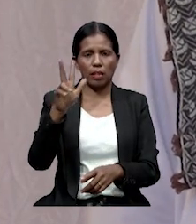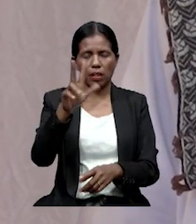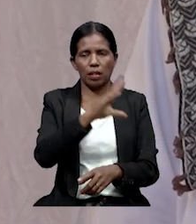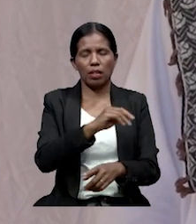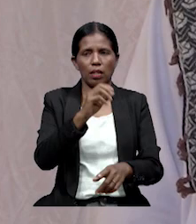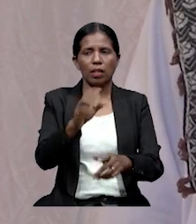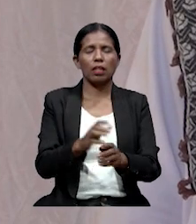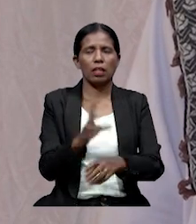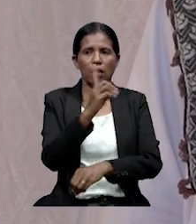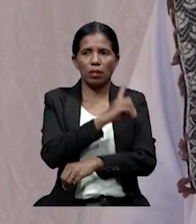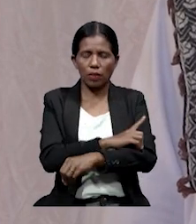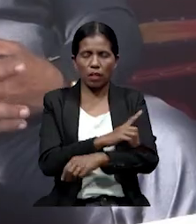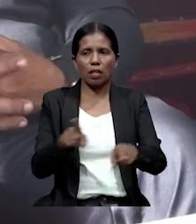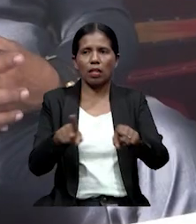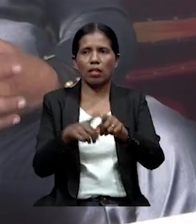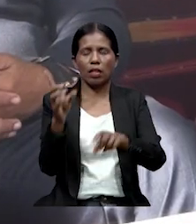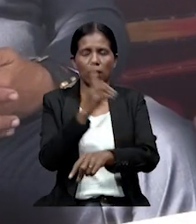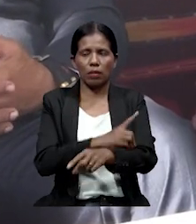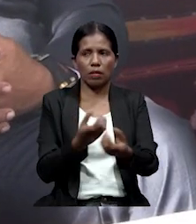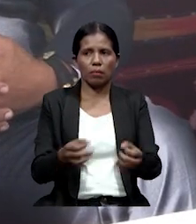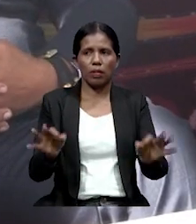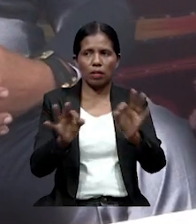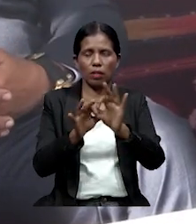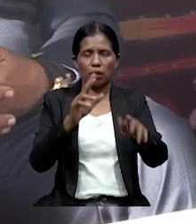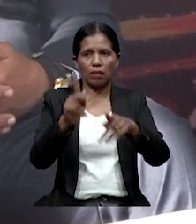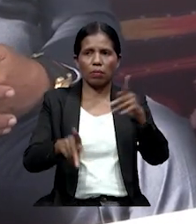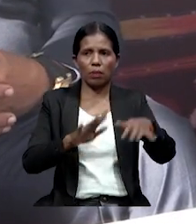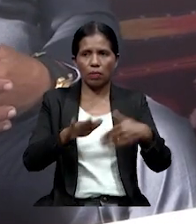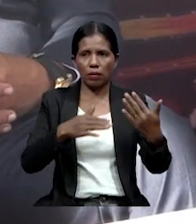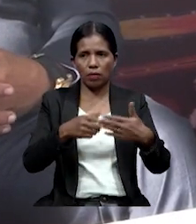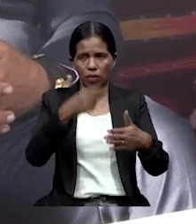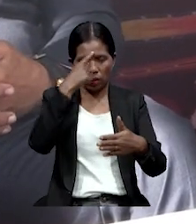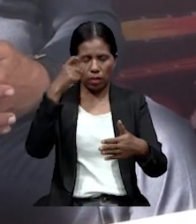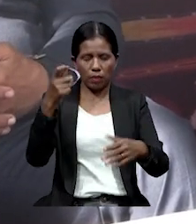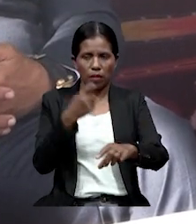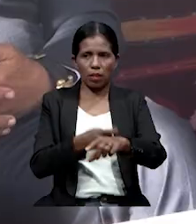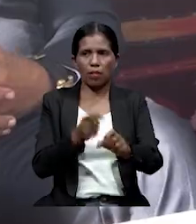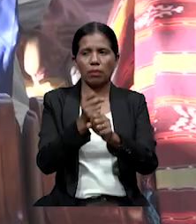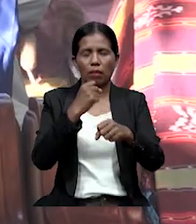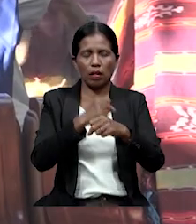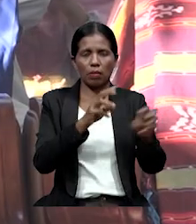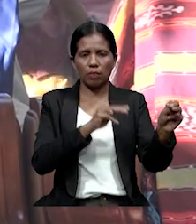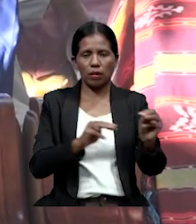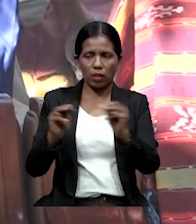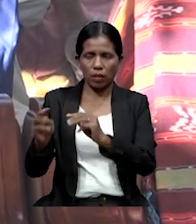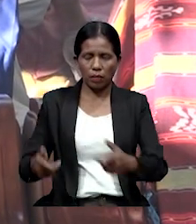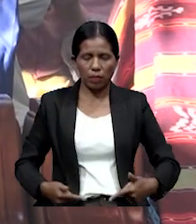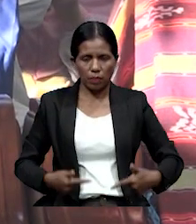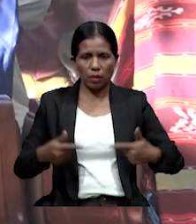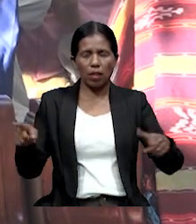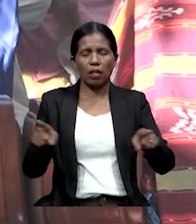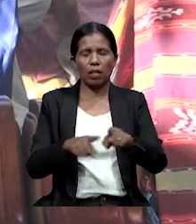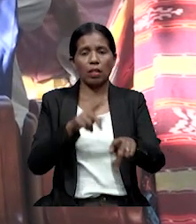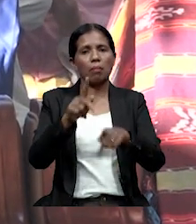Loron Ramadan ne, hanesan Loron nebe importante ba muçulmano sira, tamba tempo atu hal mudança ba moris, no sai criatura ide